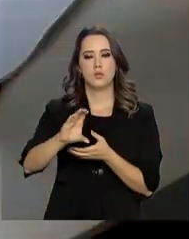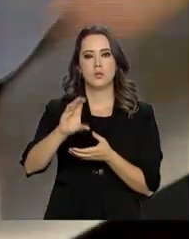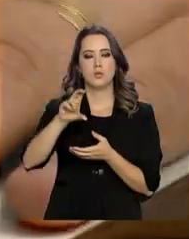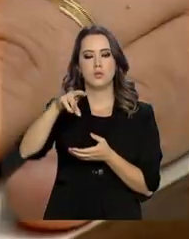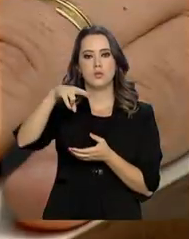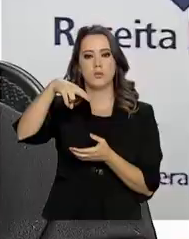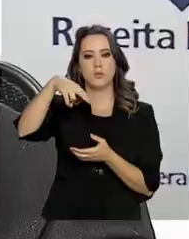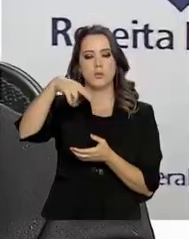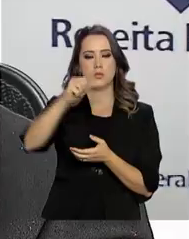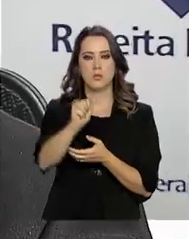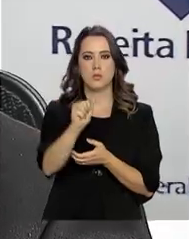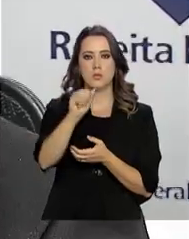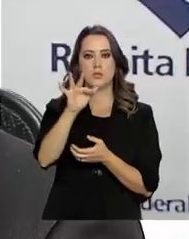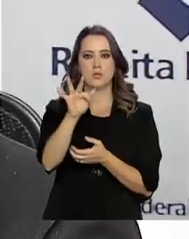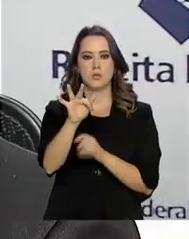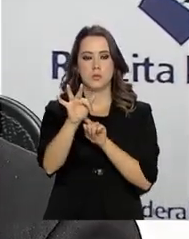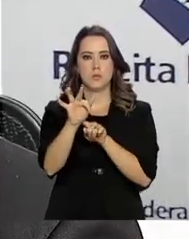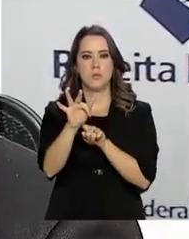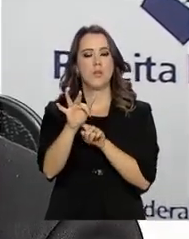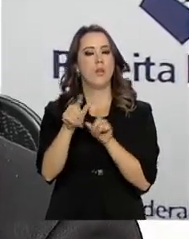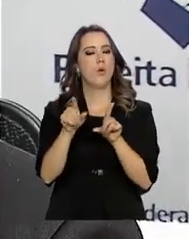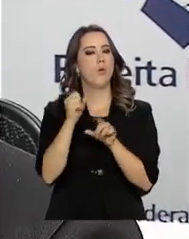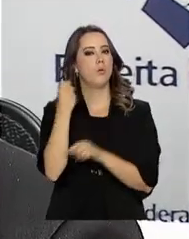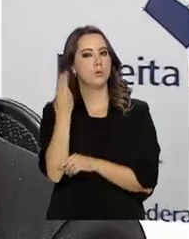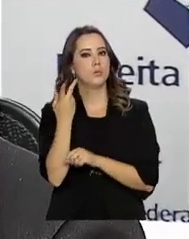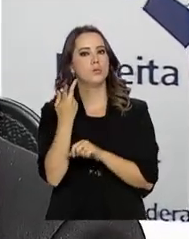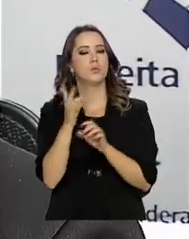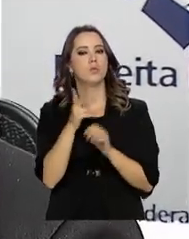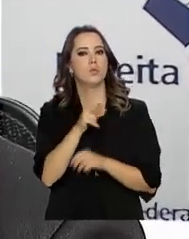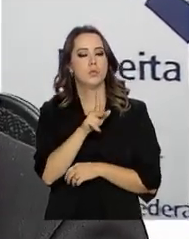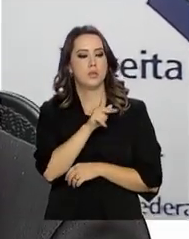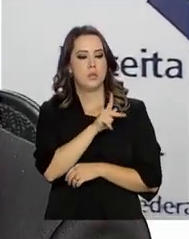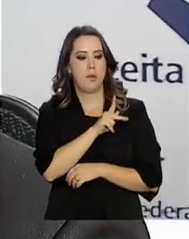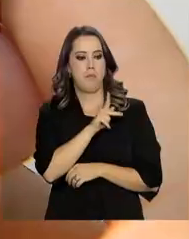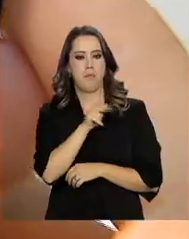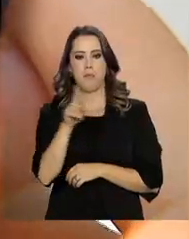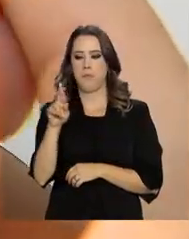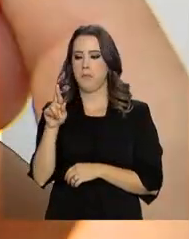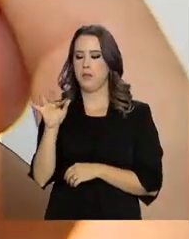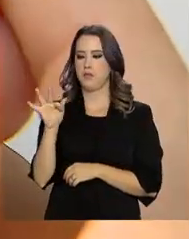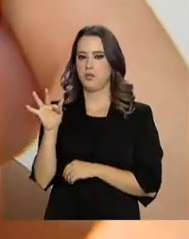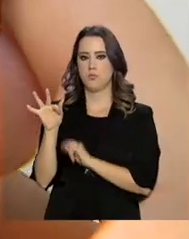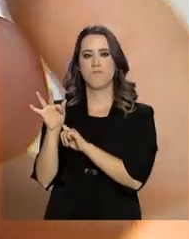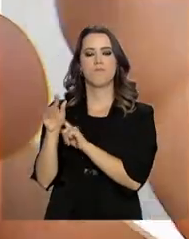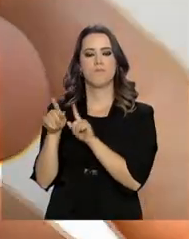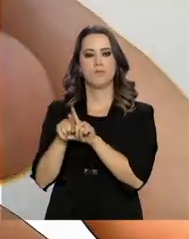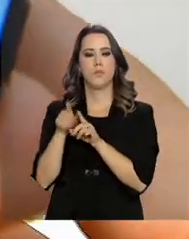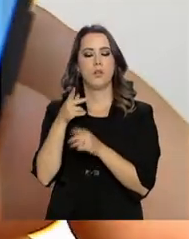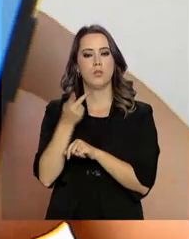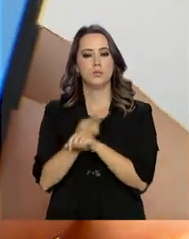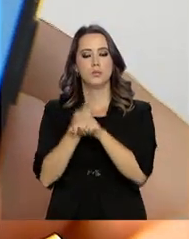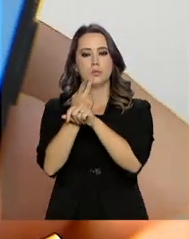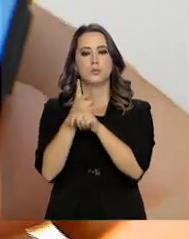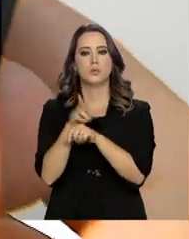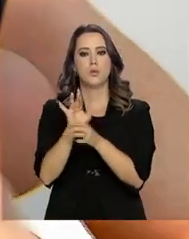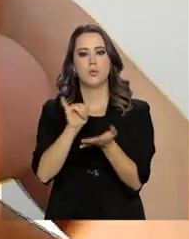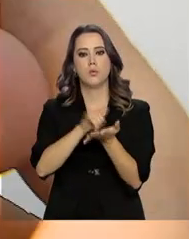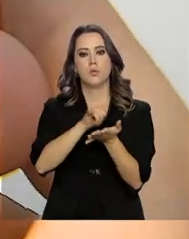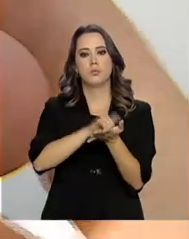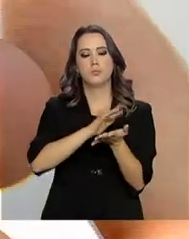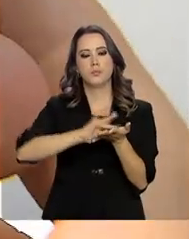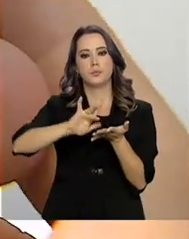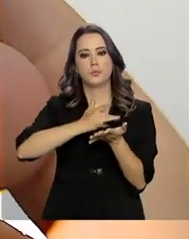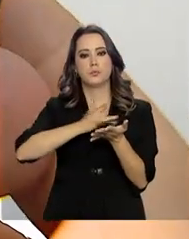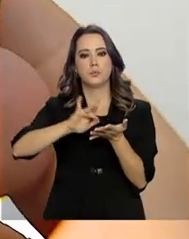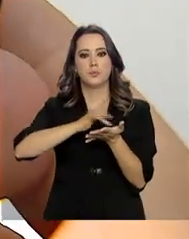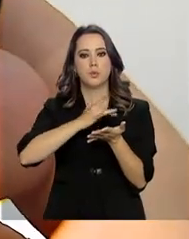fiscais o carf ou na procuradoria geral da fazenda nacional basta acessar no computador tablet ou celular